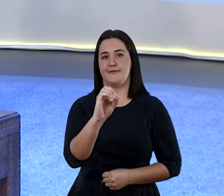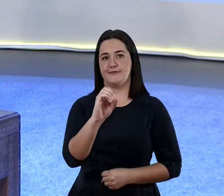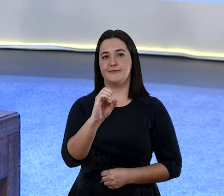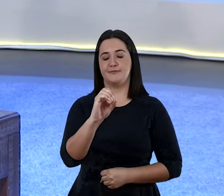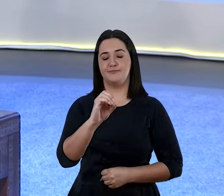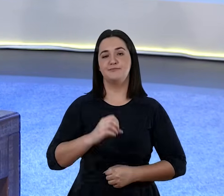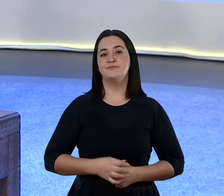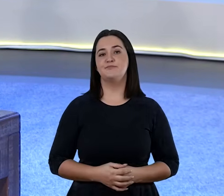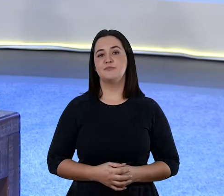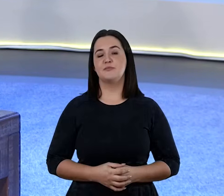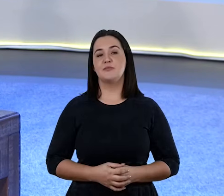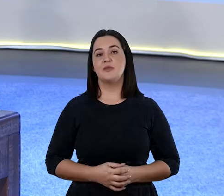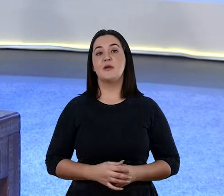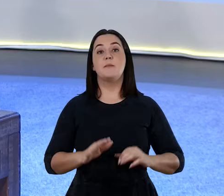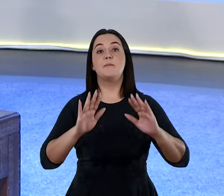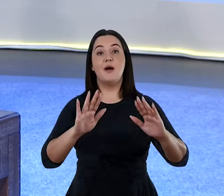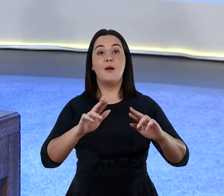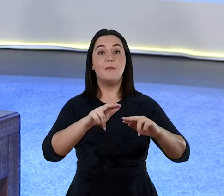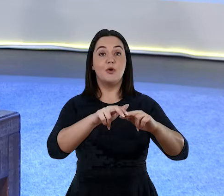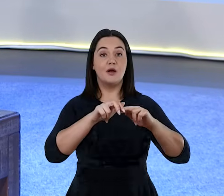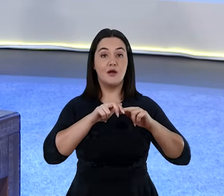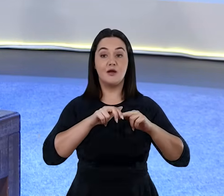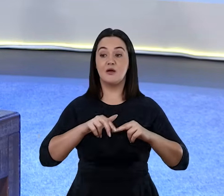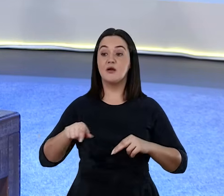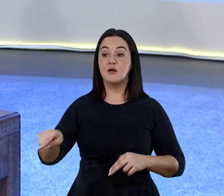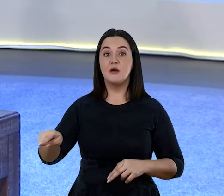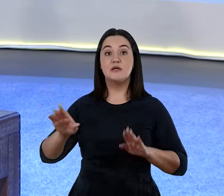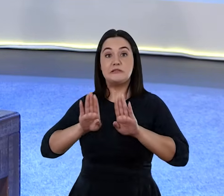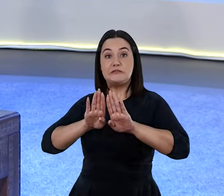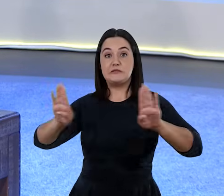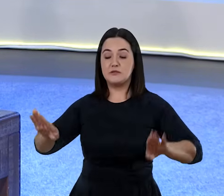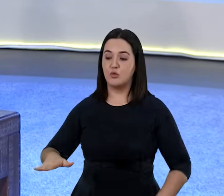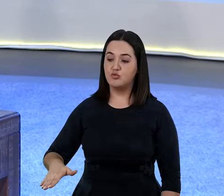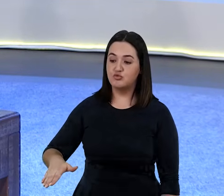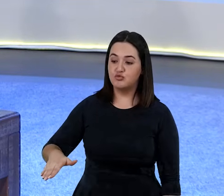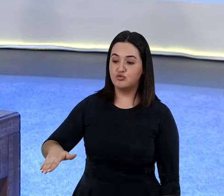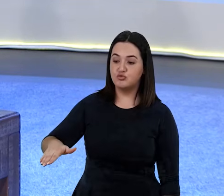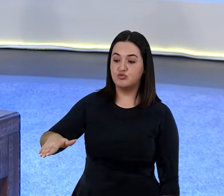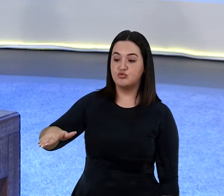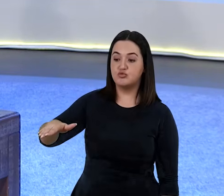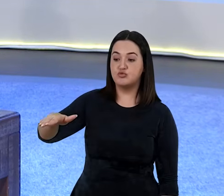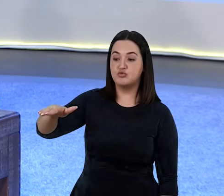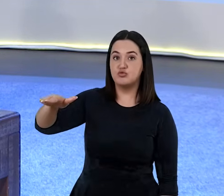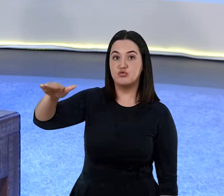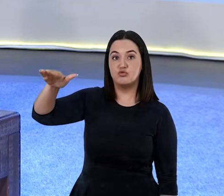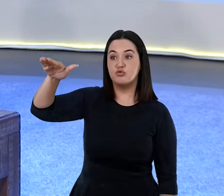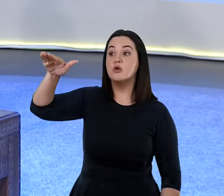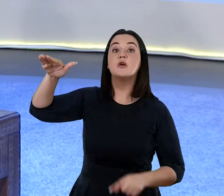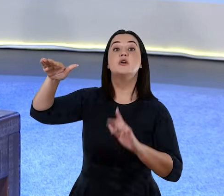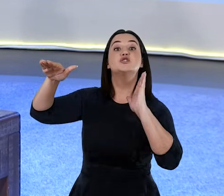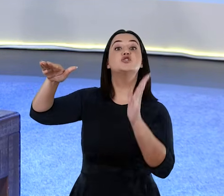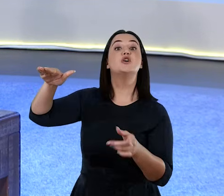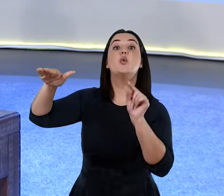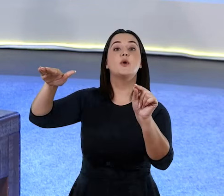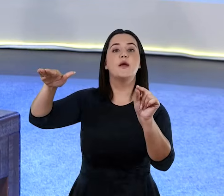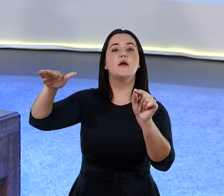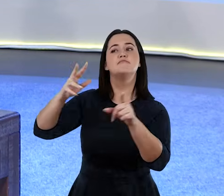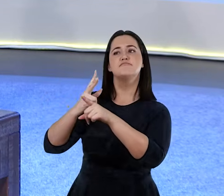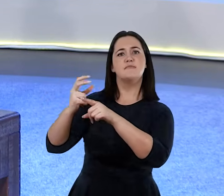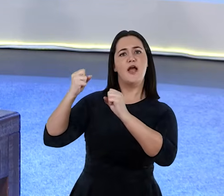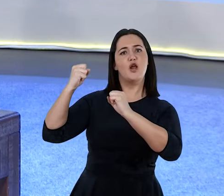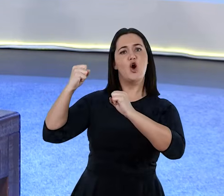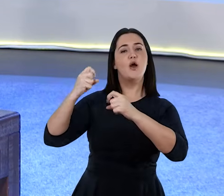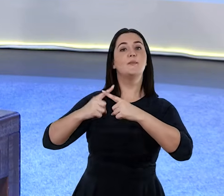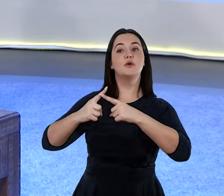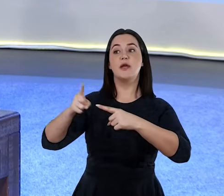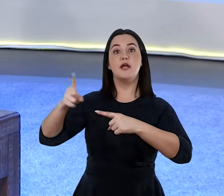quando Sansão nasceu. Mas o pouco tempo que o jovem ali despontou, ele já se tornou um herói dos hebreus,